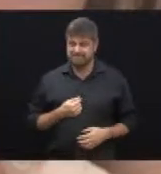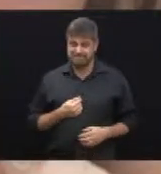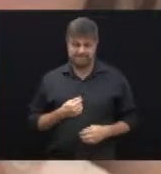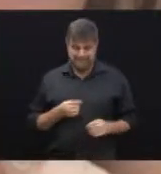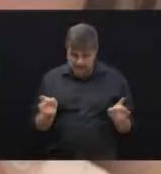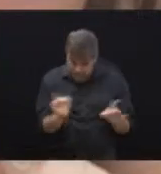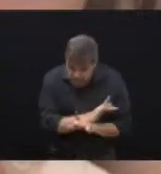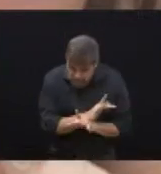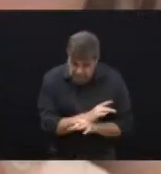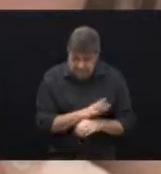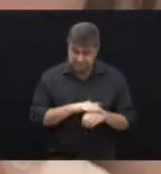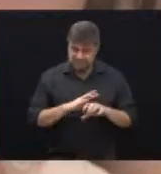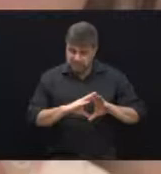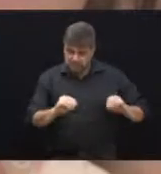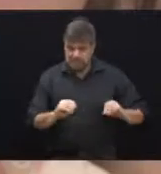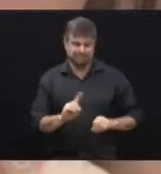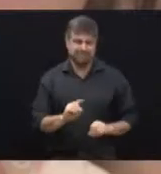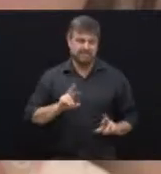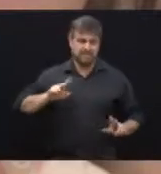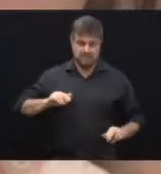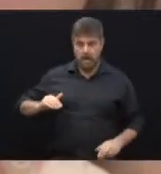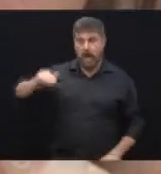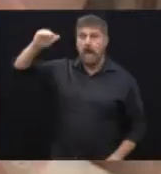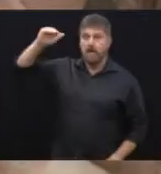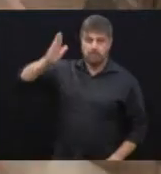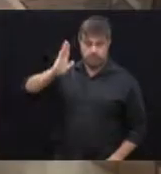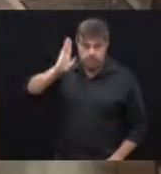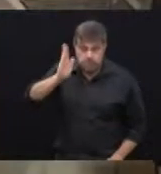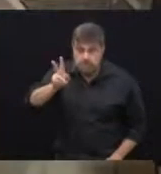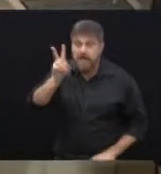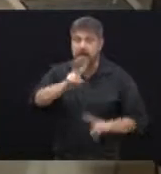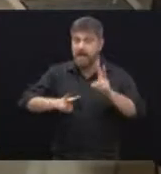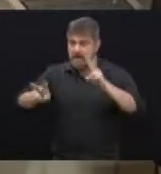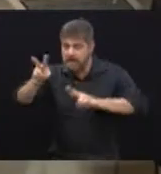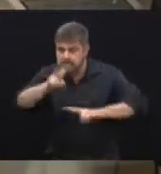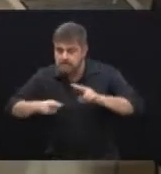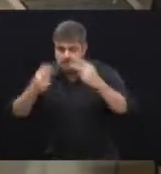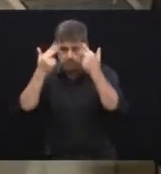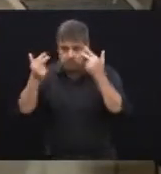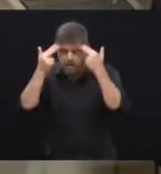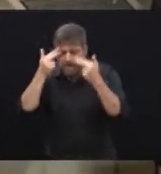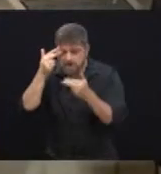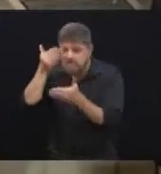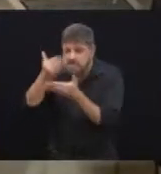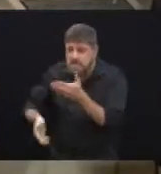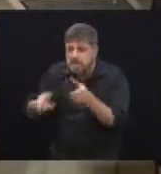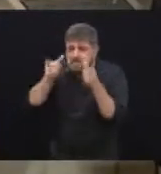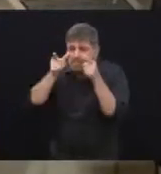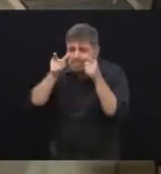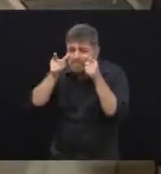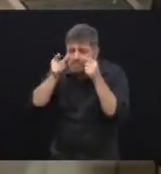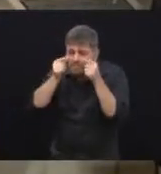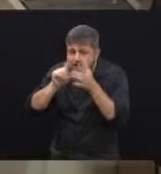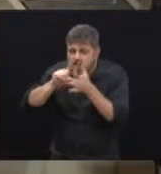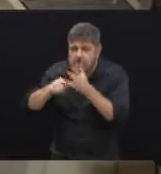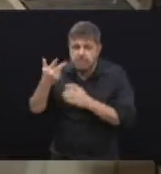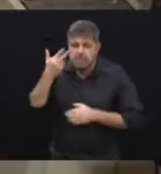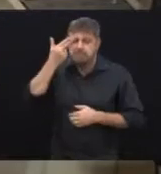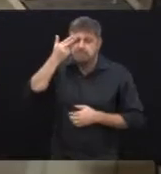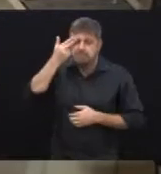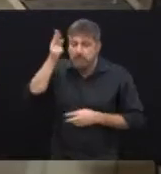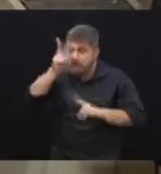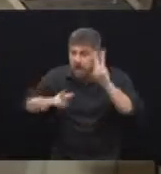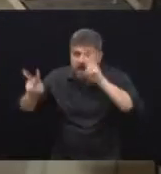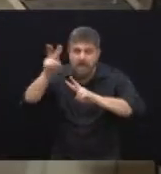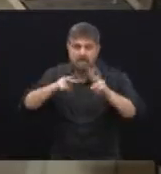quadro final não é tão bom quanto de um paciente adulto que já teve um desenvolvimento visual normal. Ele perdeu a visão por causa da catarata. Quando você tira a